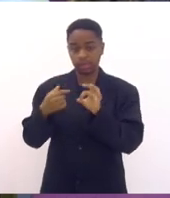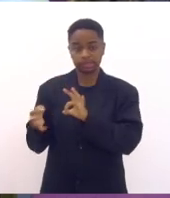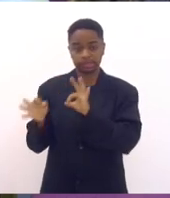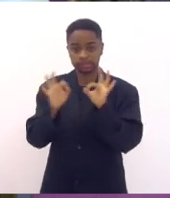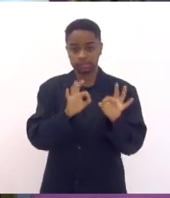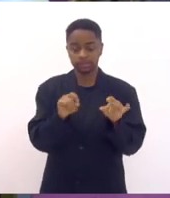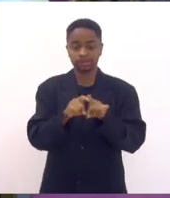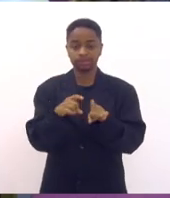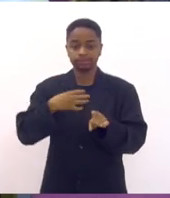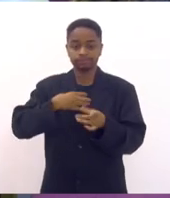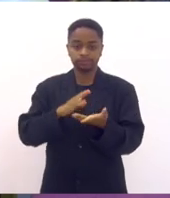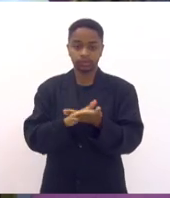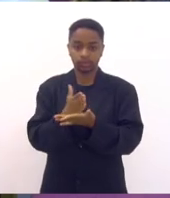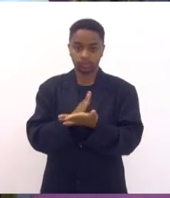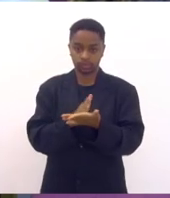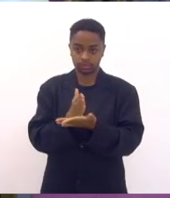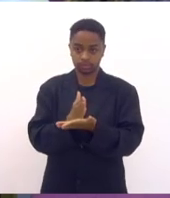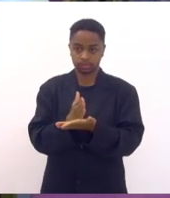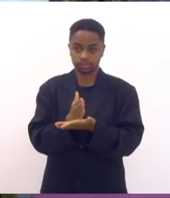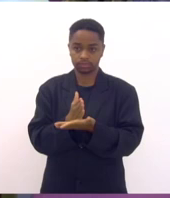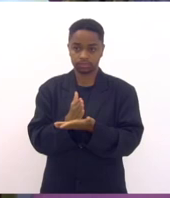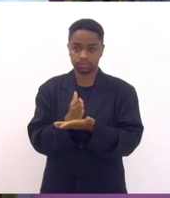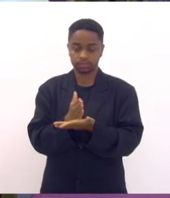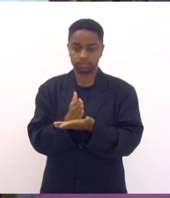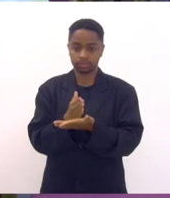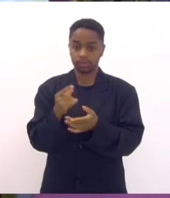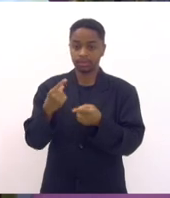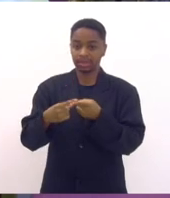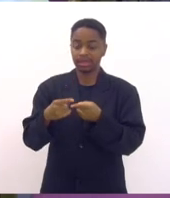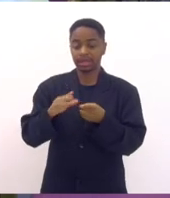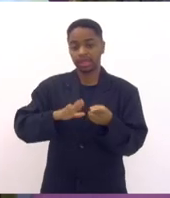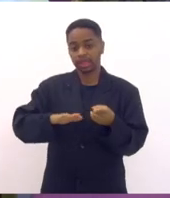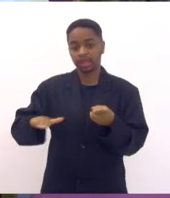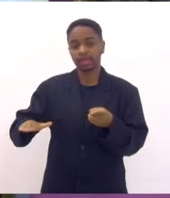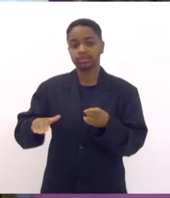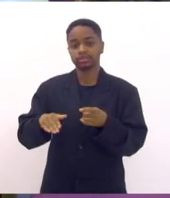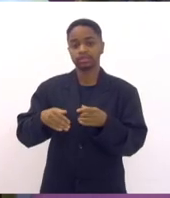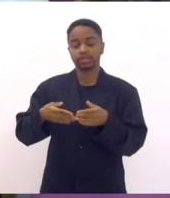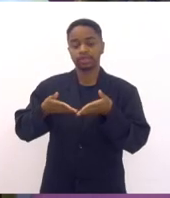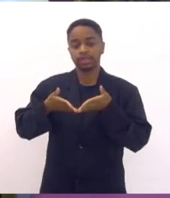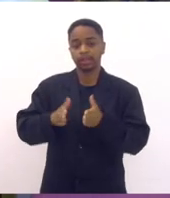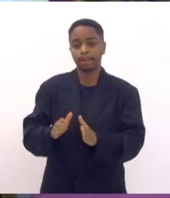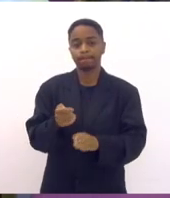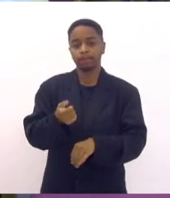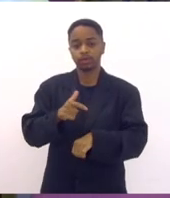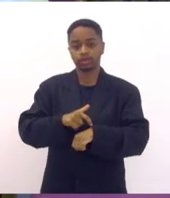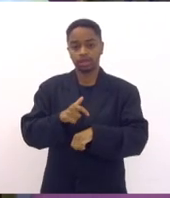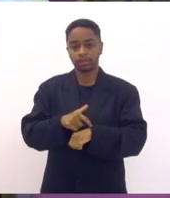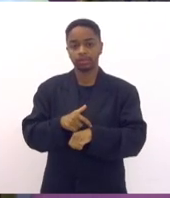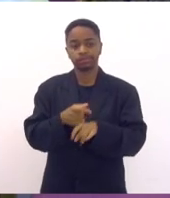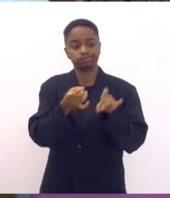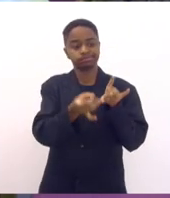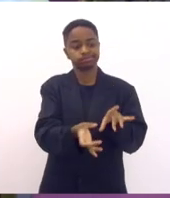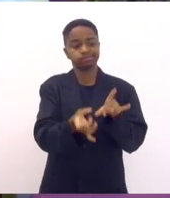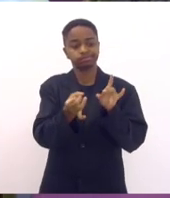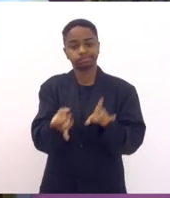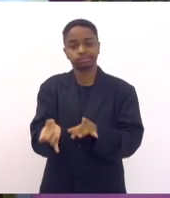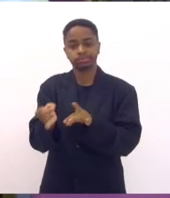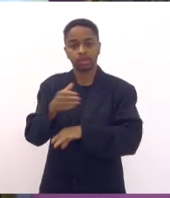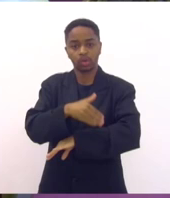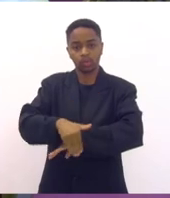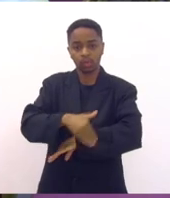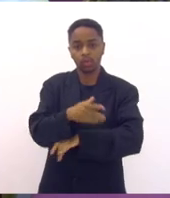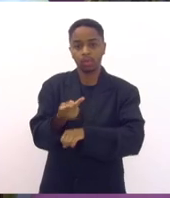uma coisa que incomoda são as crianças recém-nascidas largadas na rua caçamba de lixo